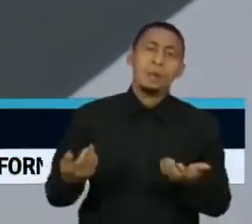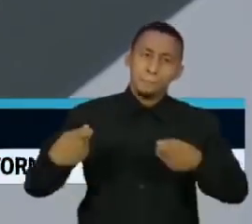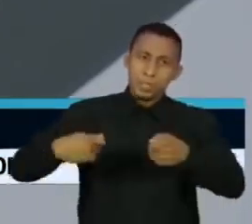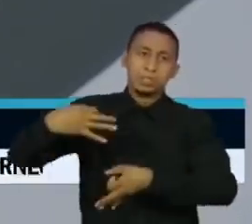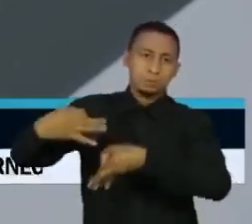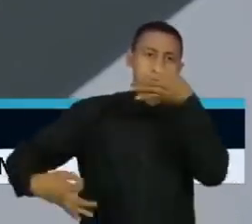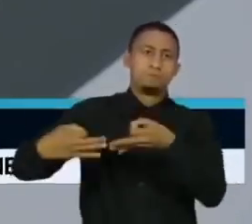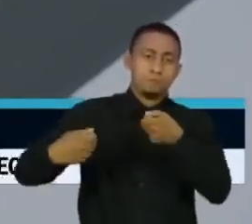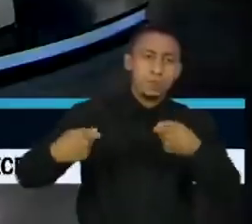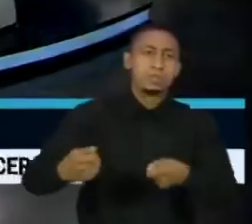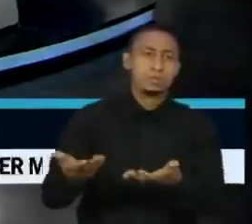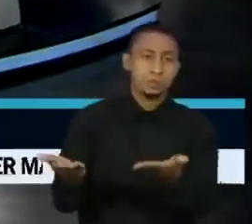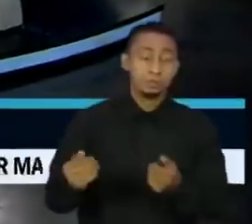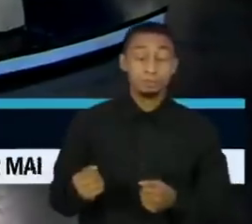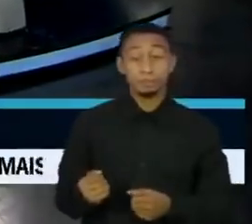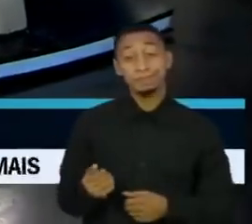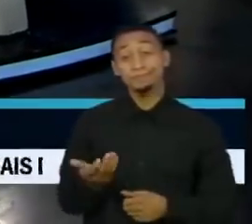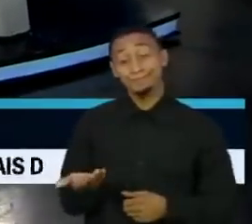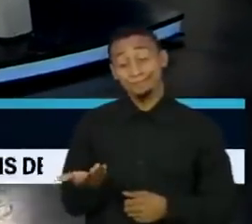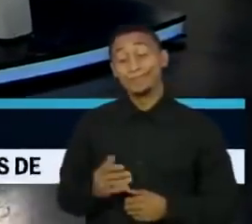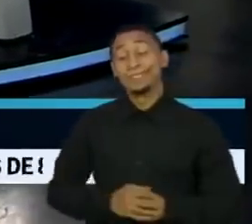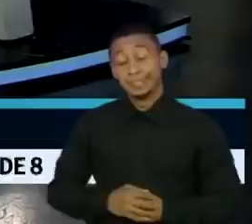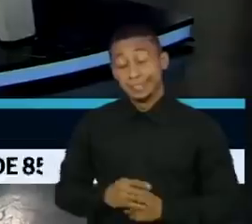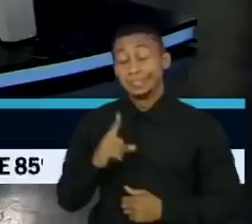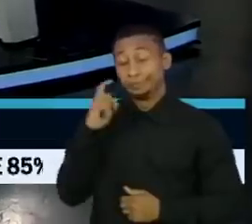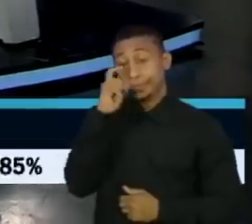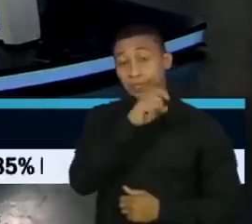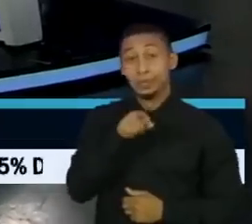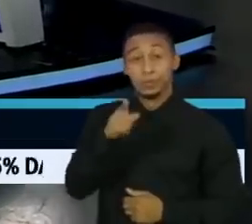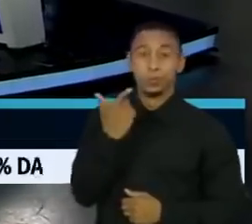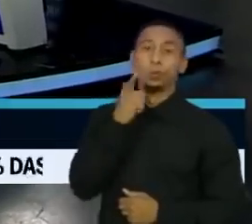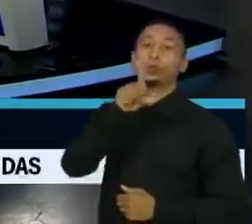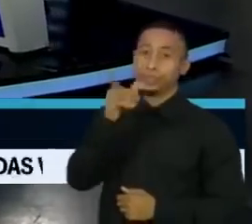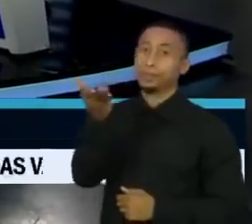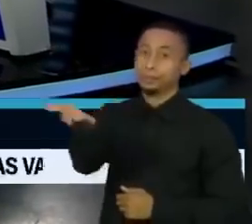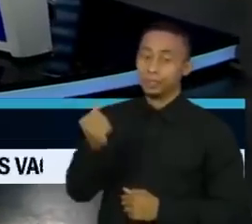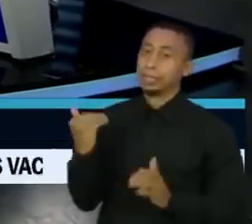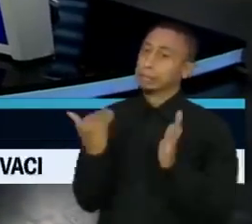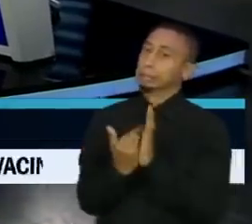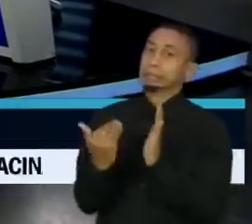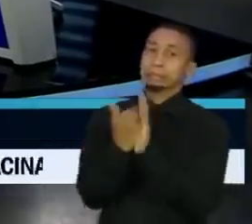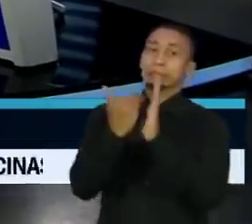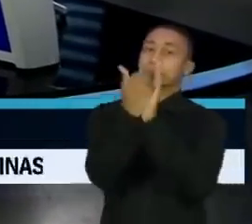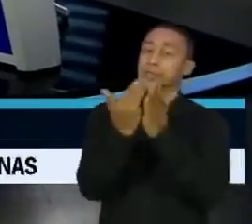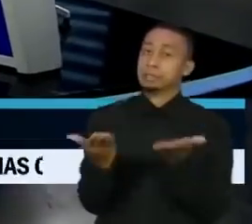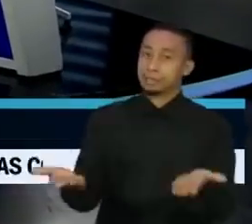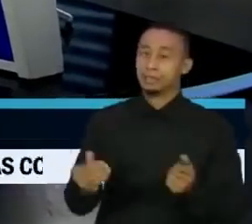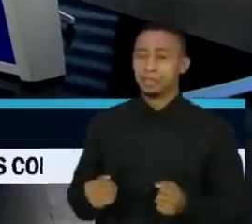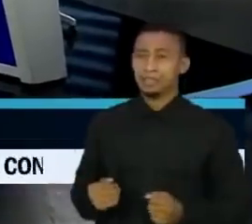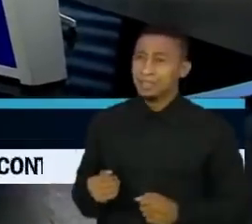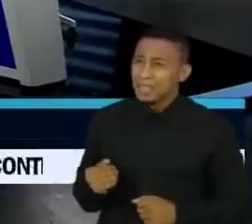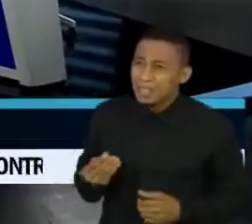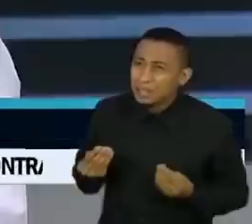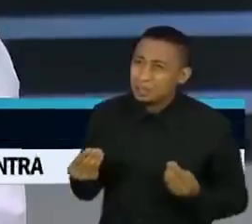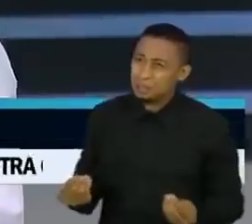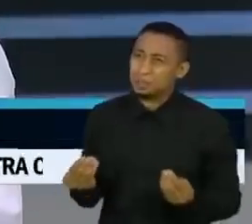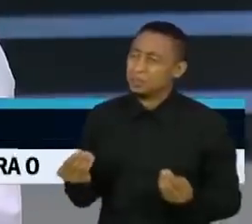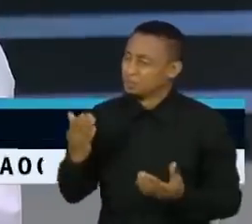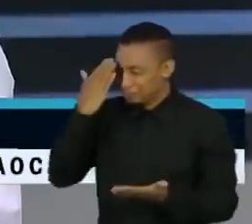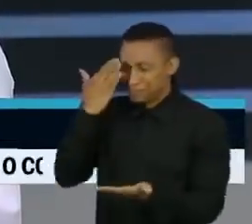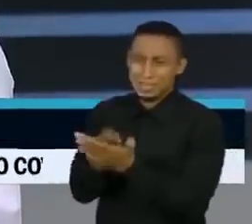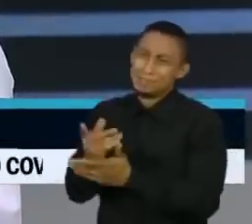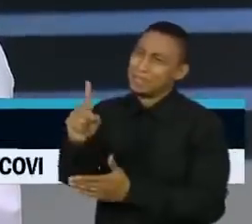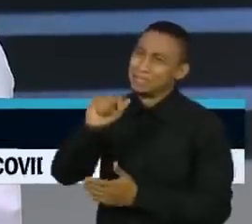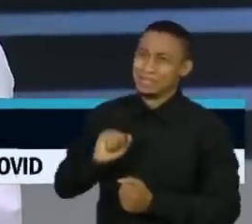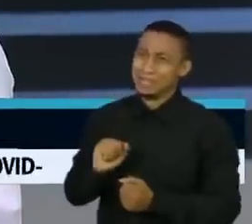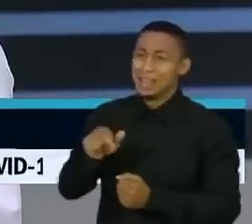consequências. Pois é, ele conseguiu superar, né, doutor Gonzalo? Olha, inacreditável, porque um cristão,